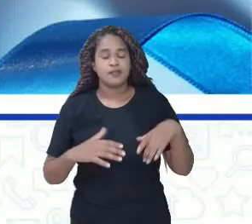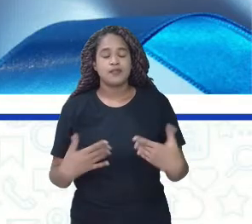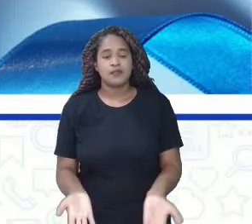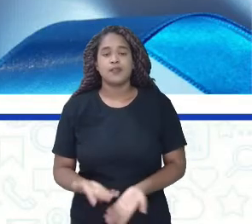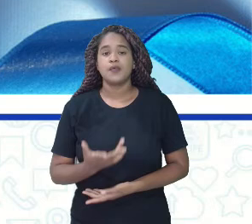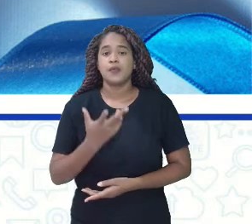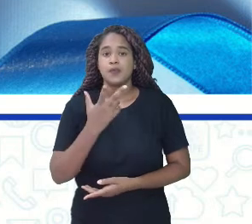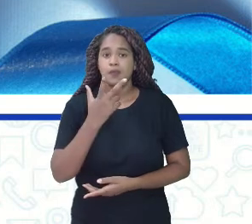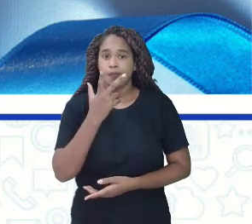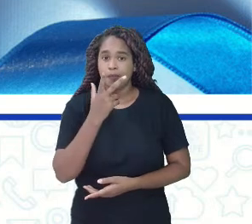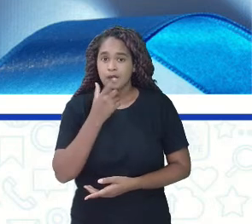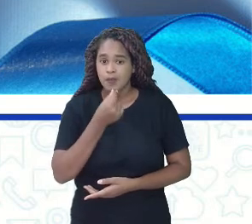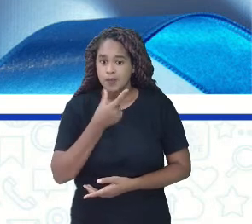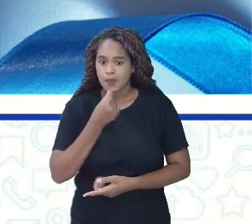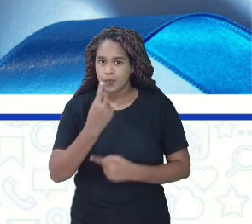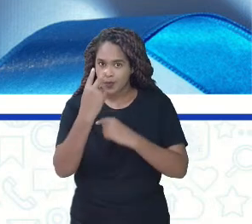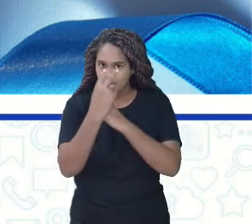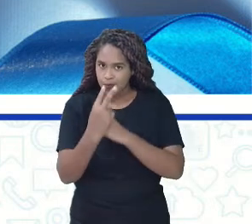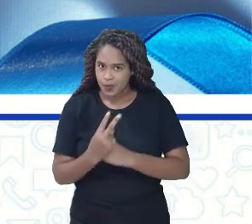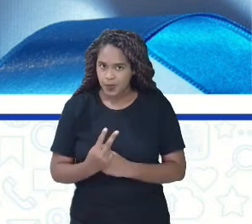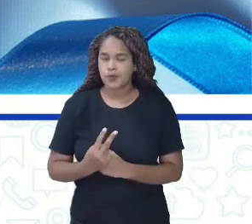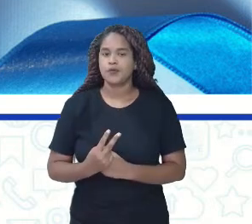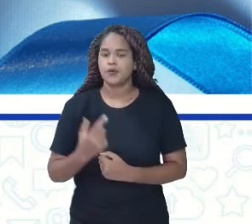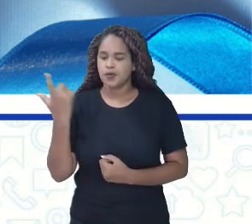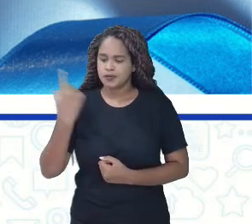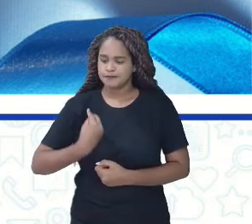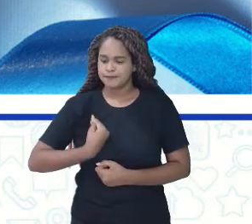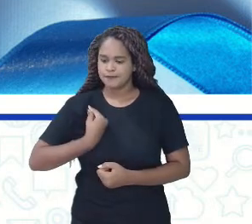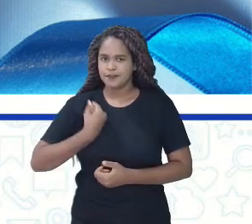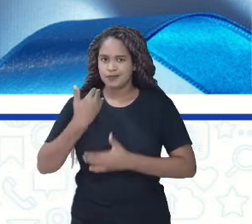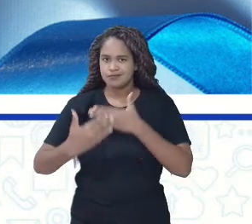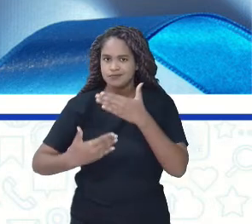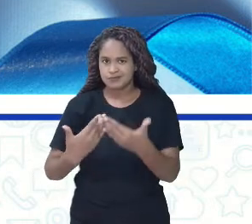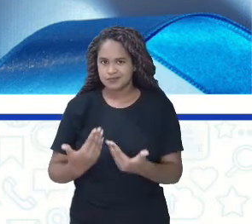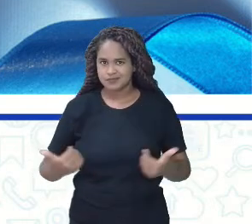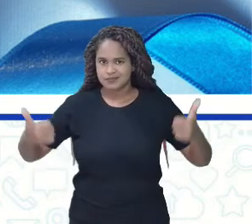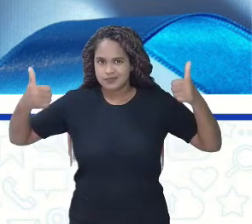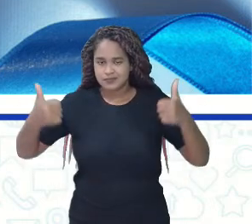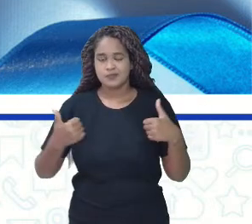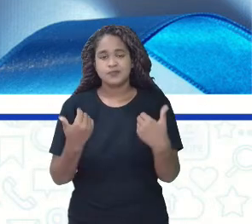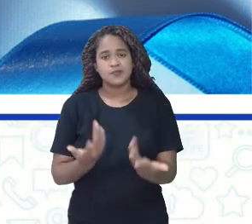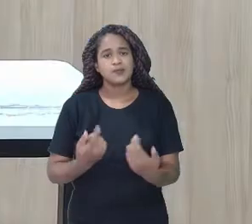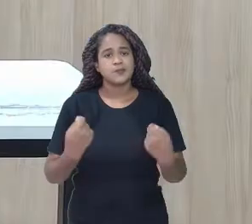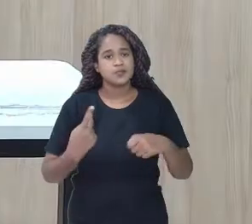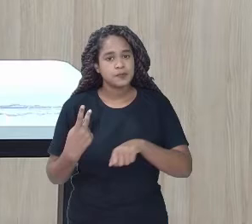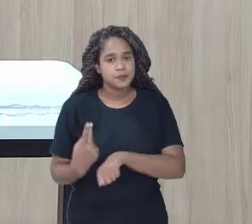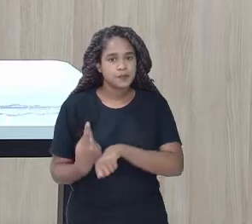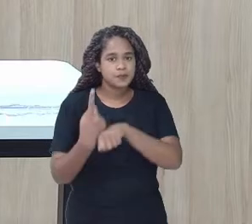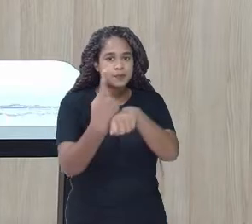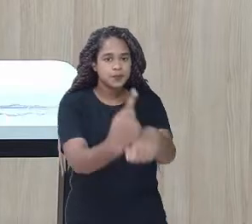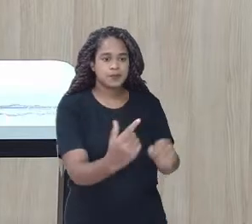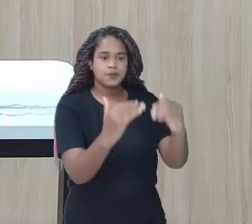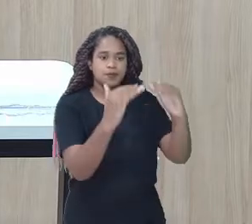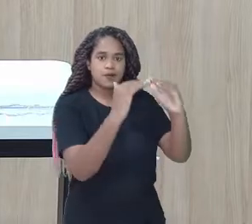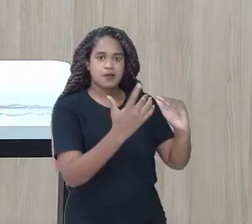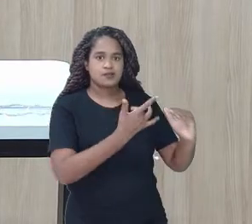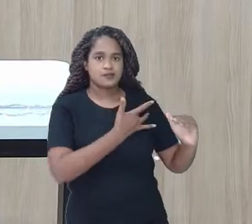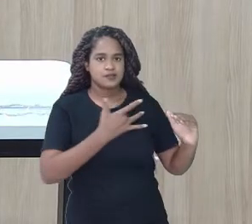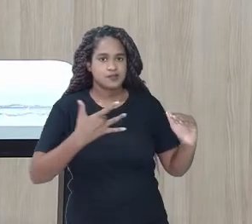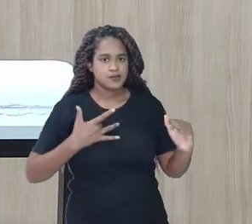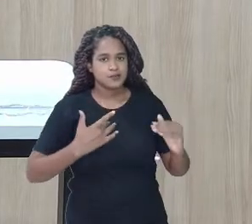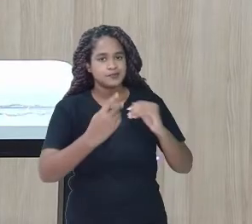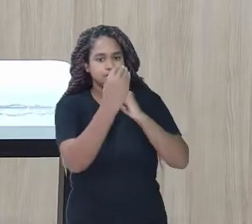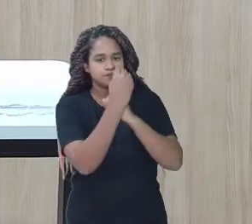Então, é importante procurar os postos de saúde e cuidar da sua saúde, porque a prevenção é